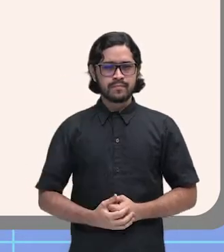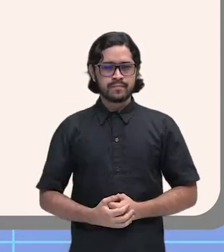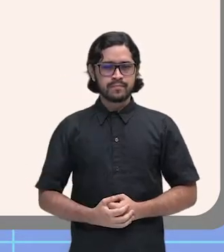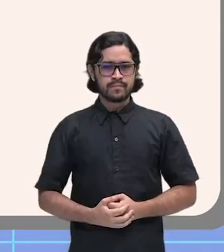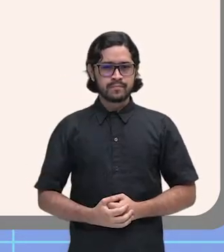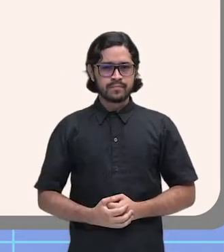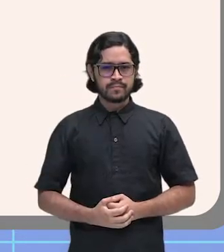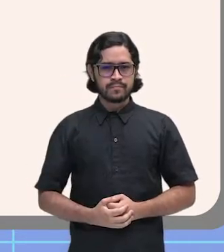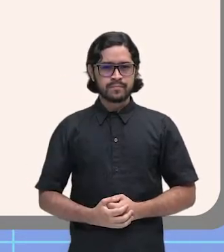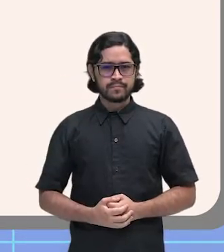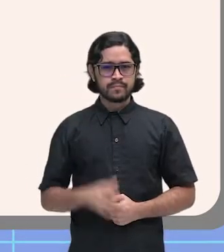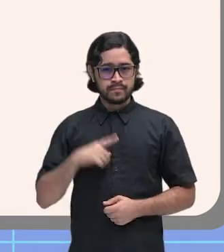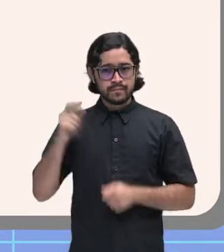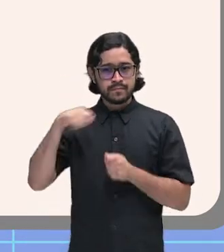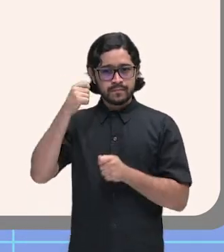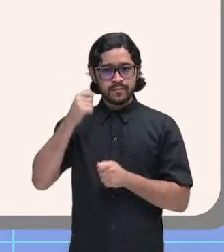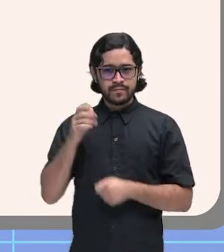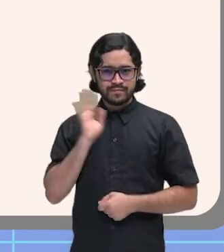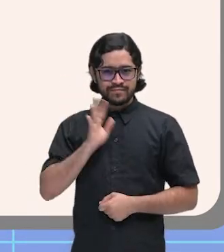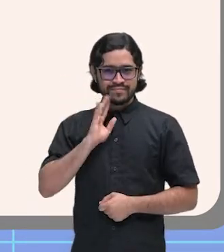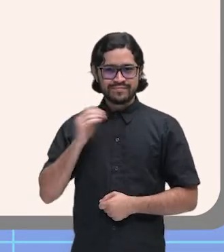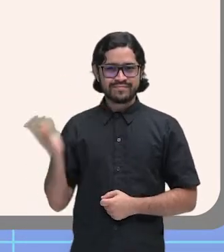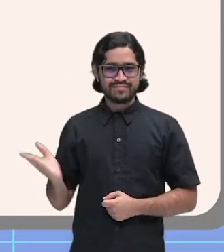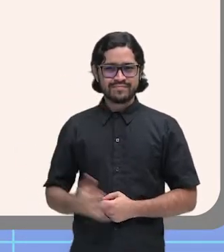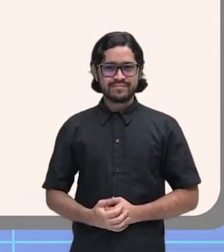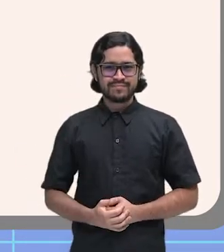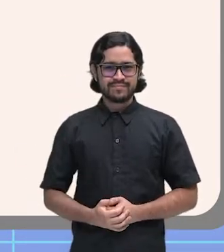Um videozinho aí que vai ficar bem legal para vocês, ó.